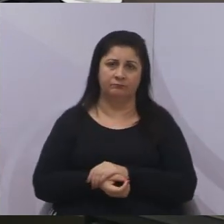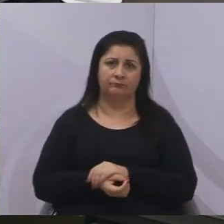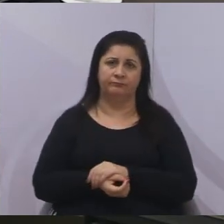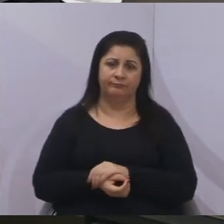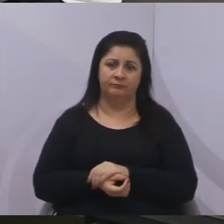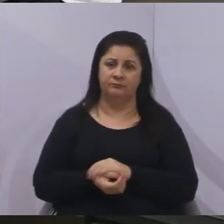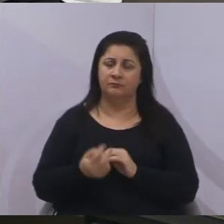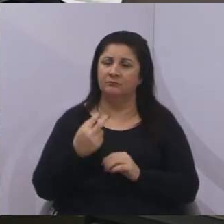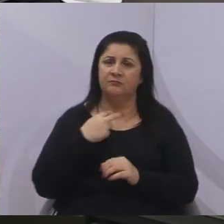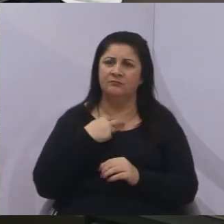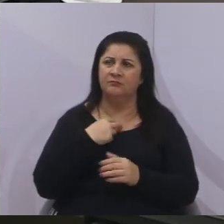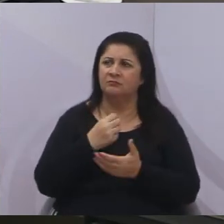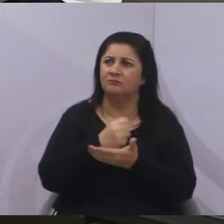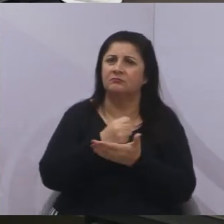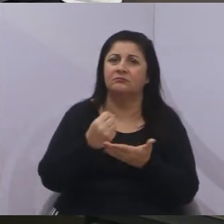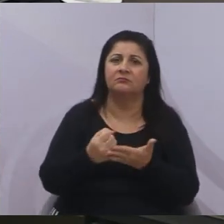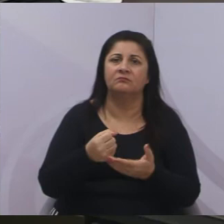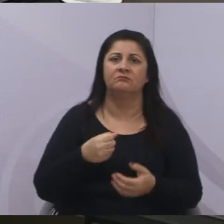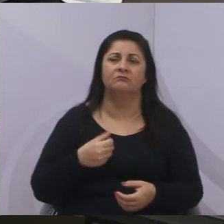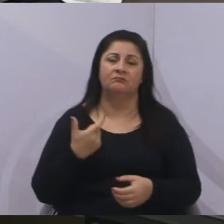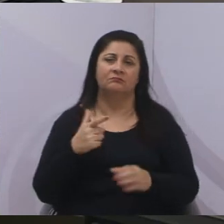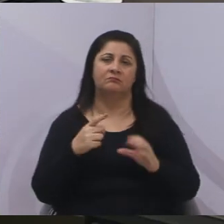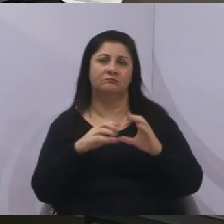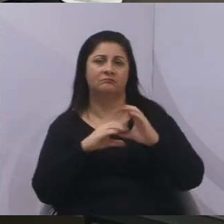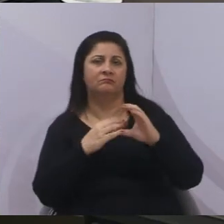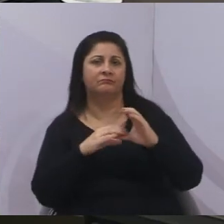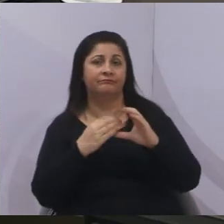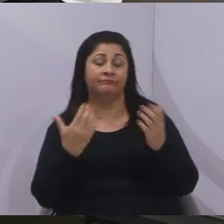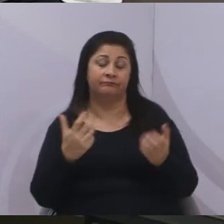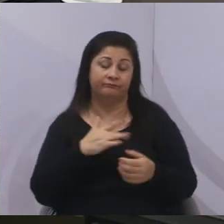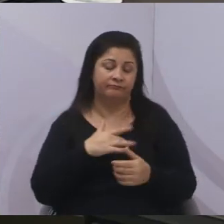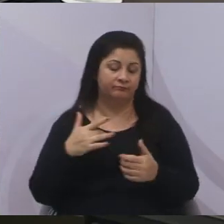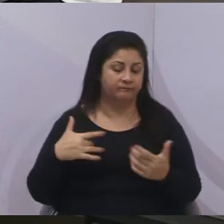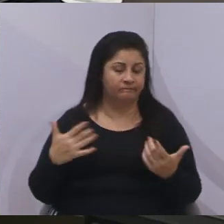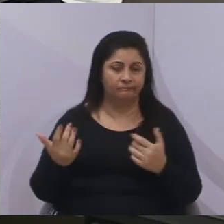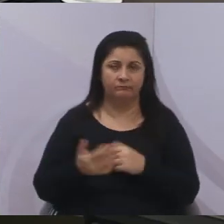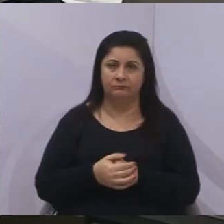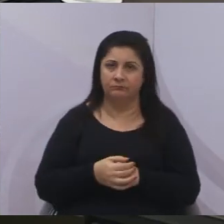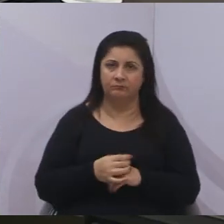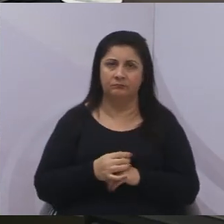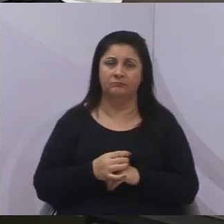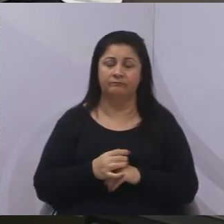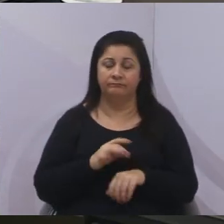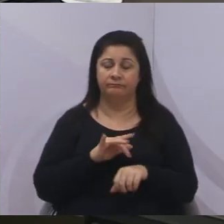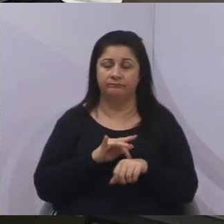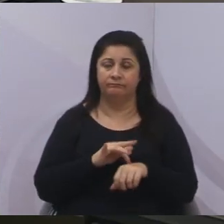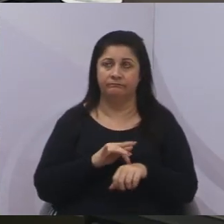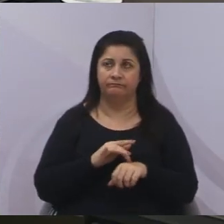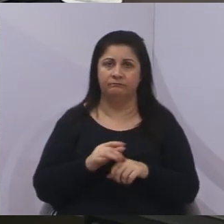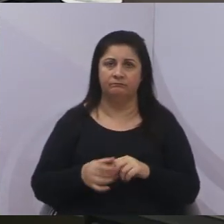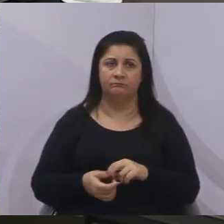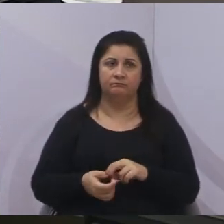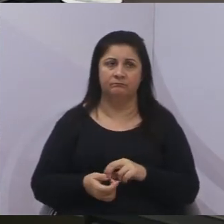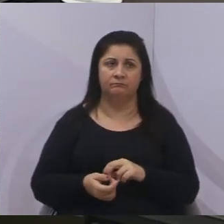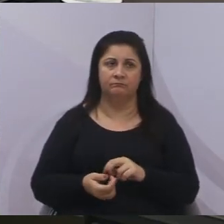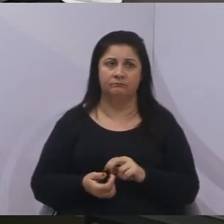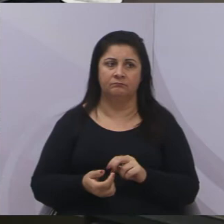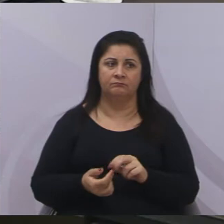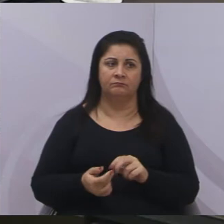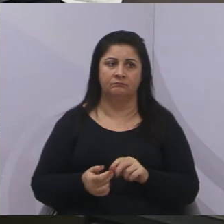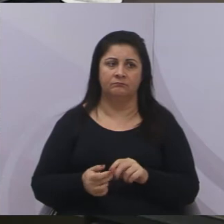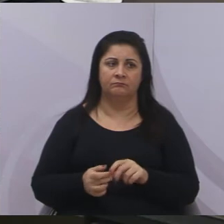podendo contratar, abrir um concurso para contratar na área da saúde. Isso, para mim, é um absurdo. E